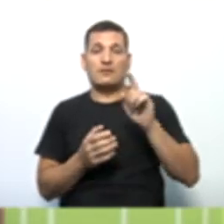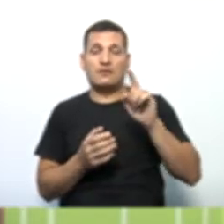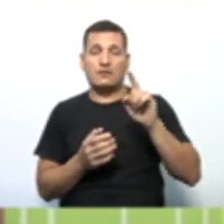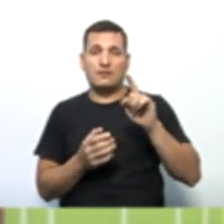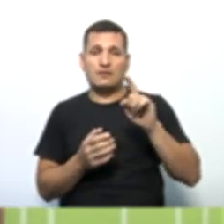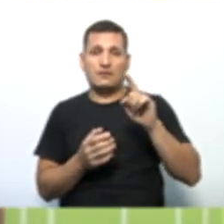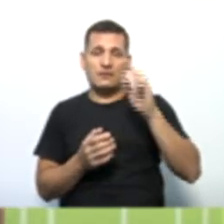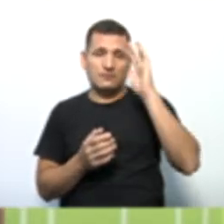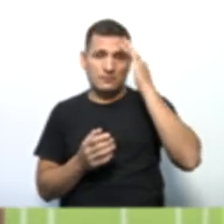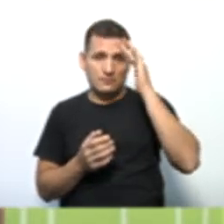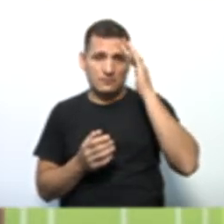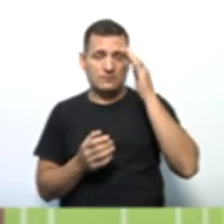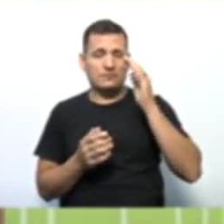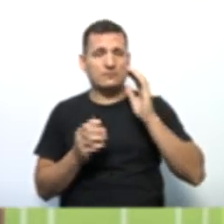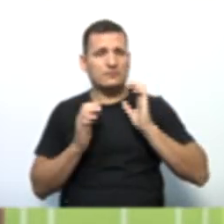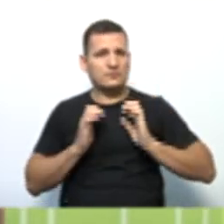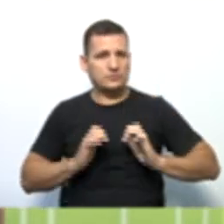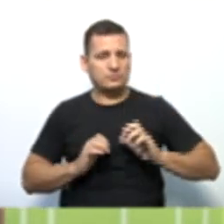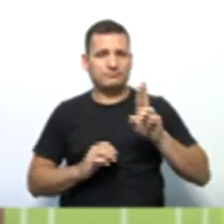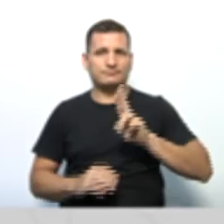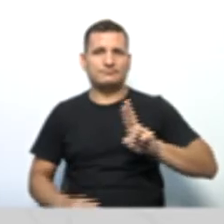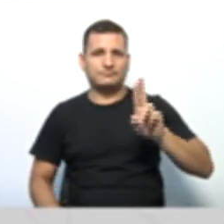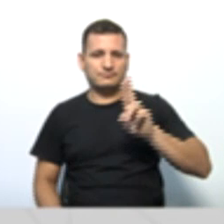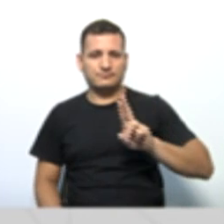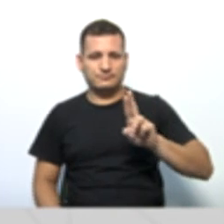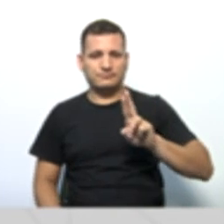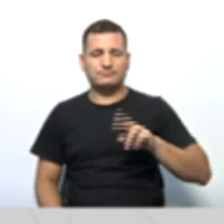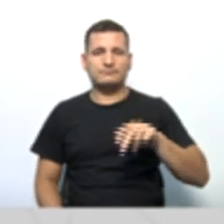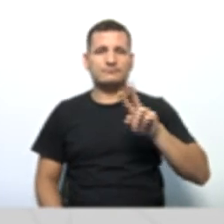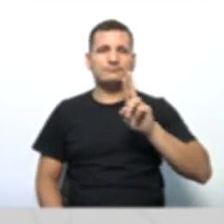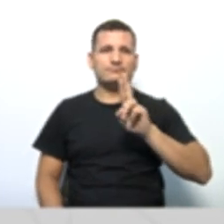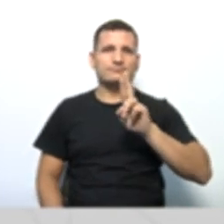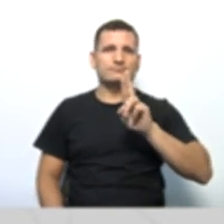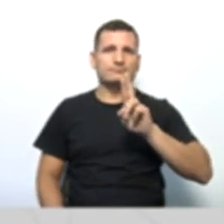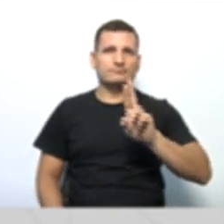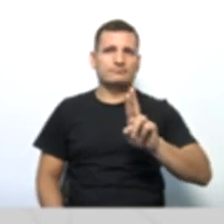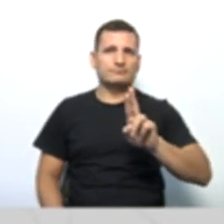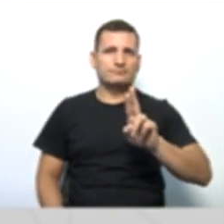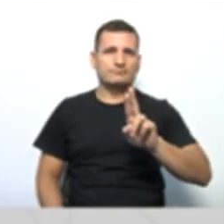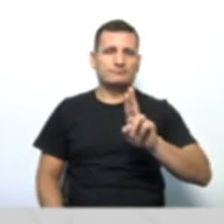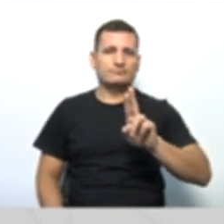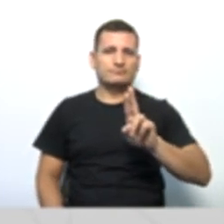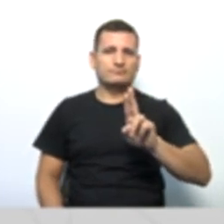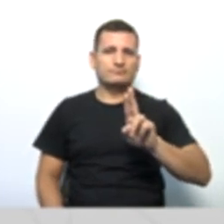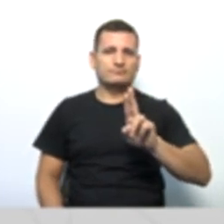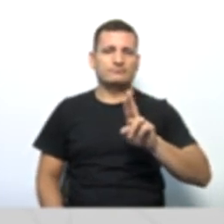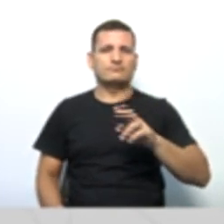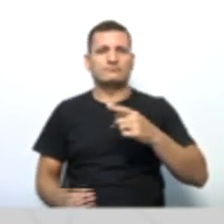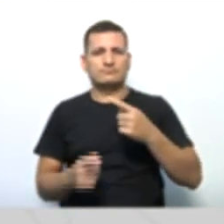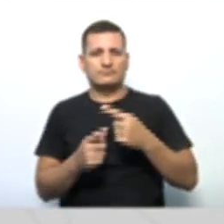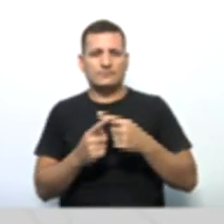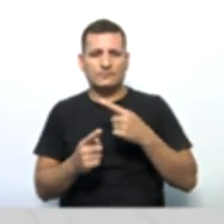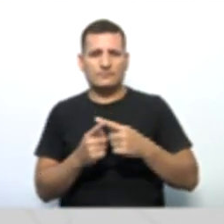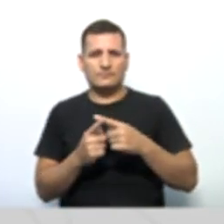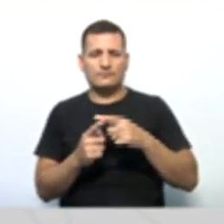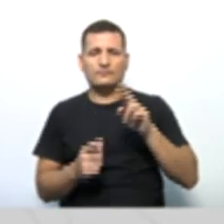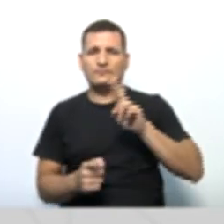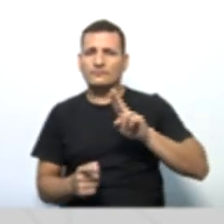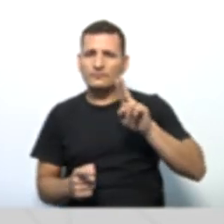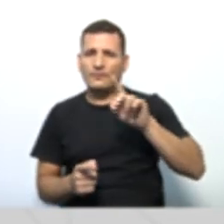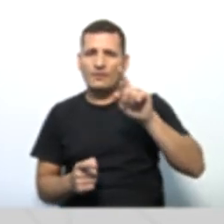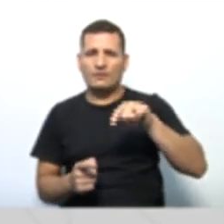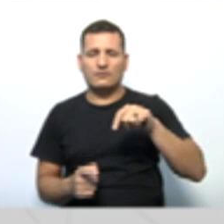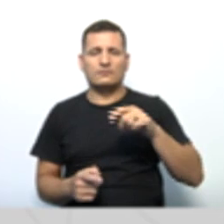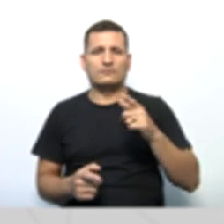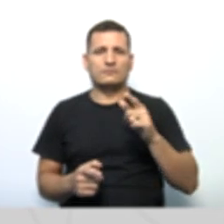ética utilitarista. Então aqui a gente vai marcar a letra U. Porque o utilitarismo é quem vai usar